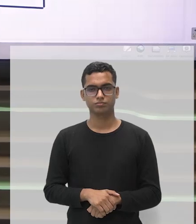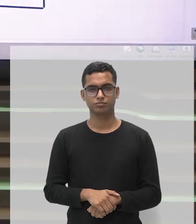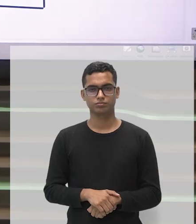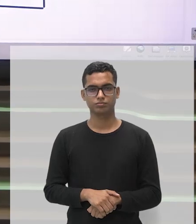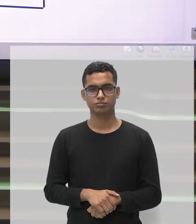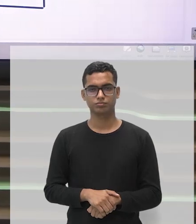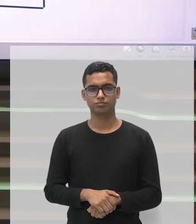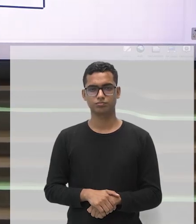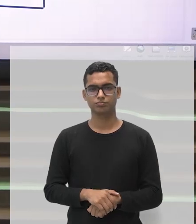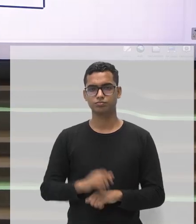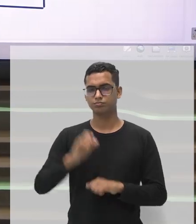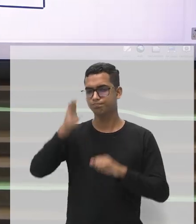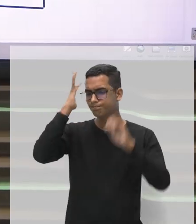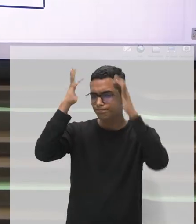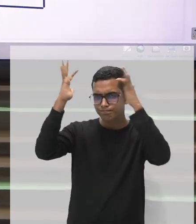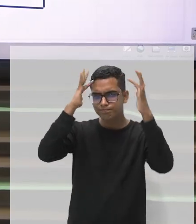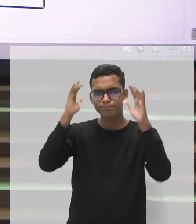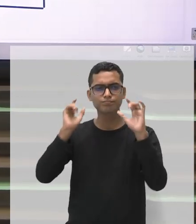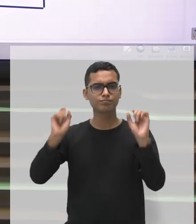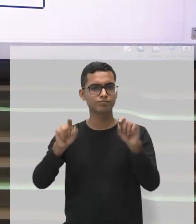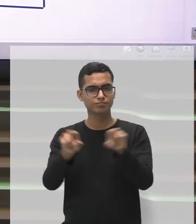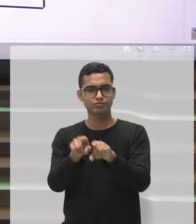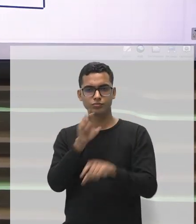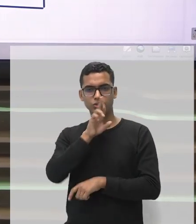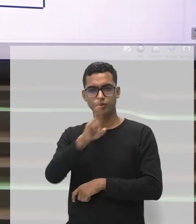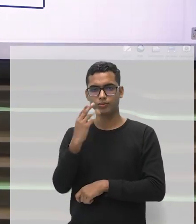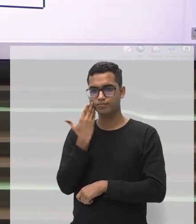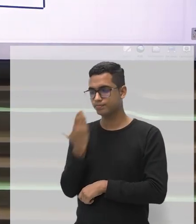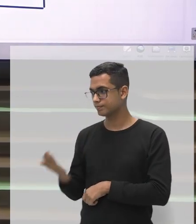bastava a gente pensar assim, ó. Pensar aqui, ó. O primeiro